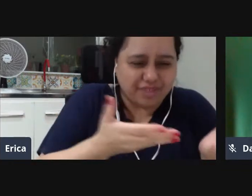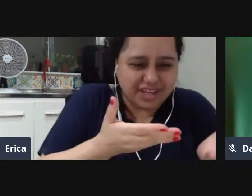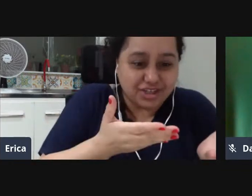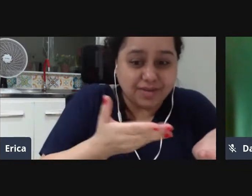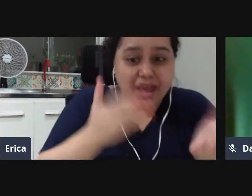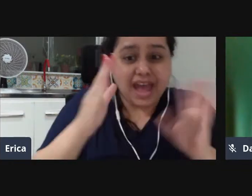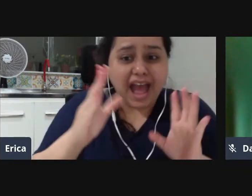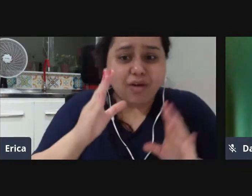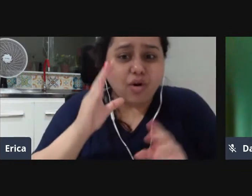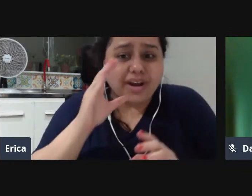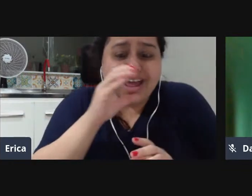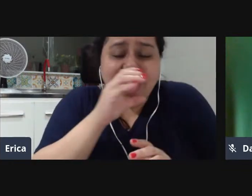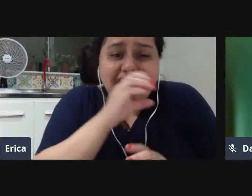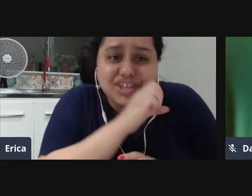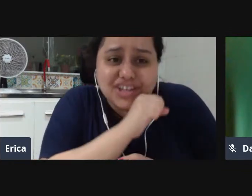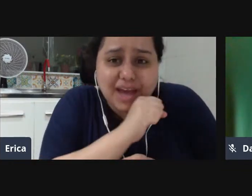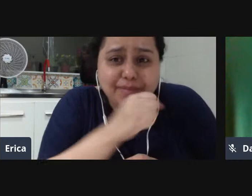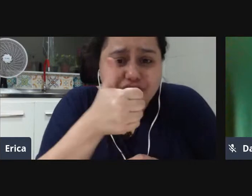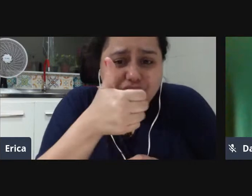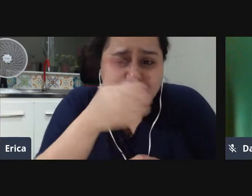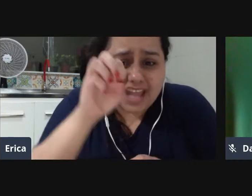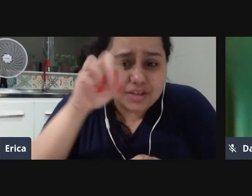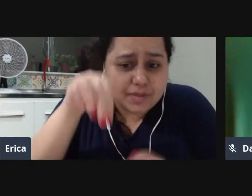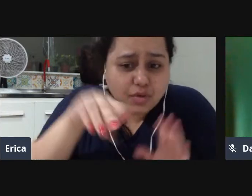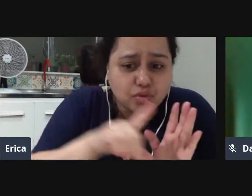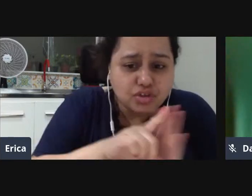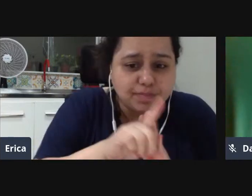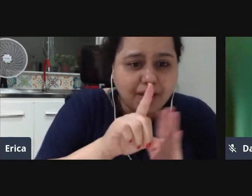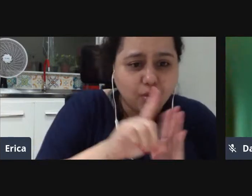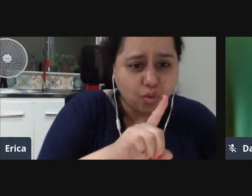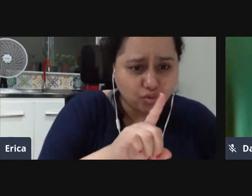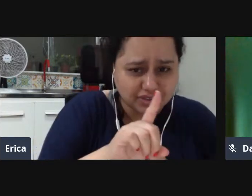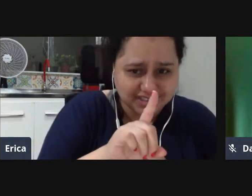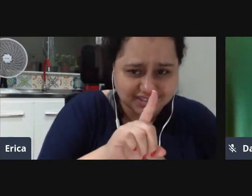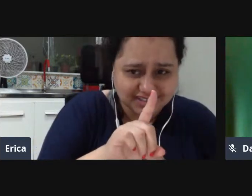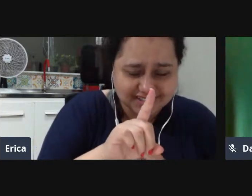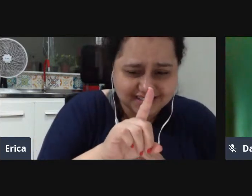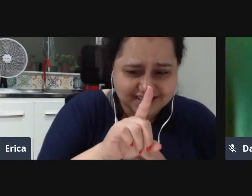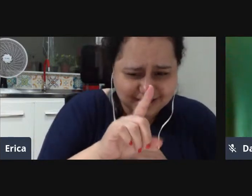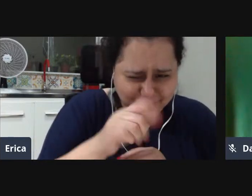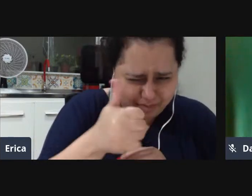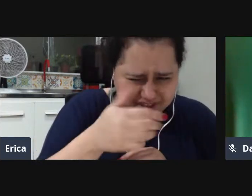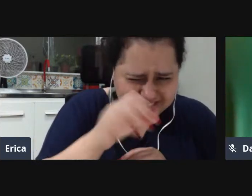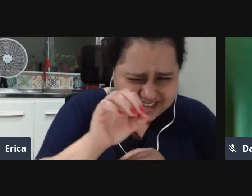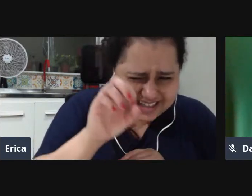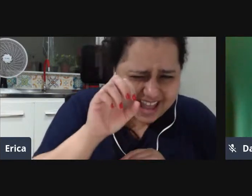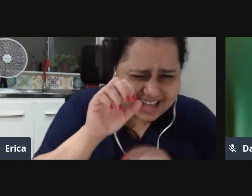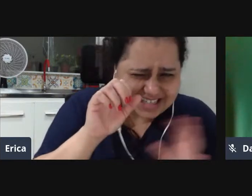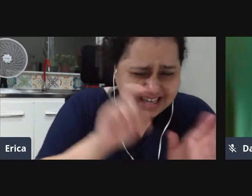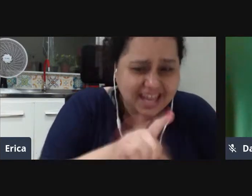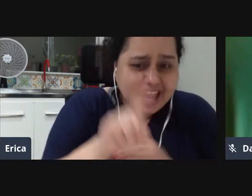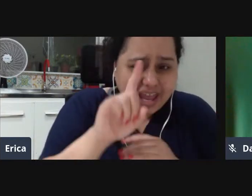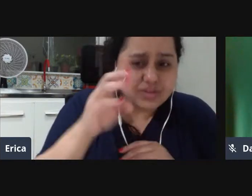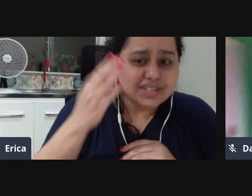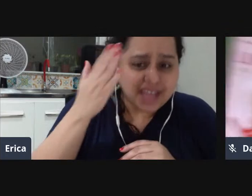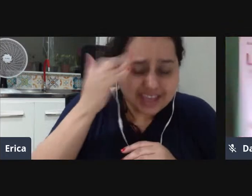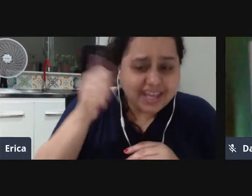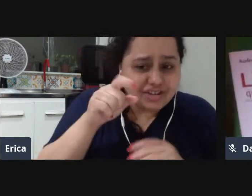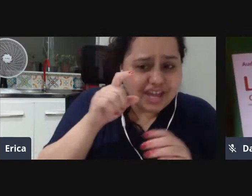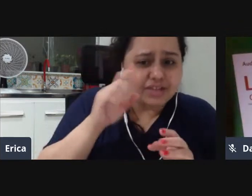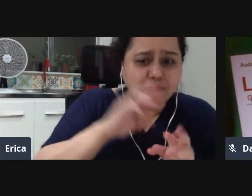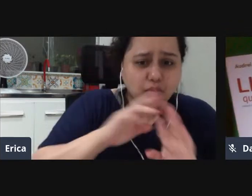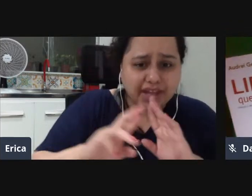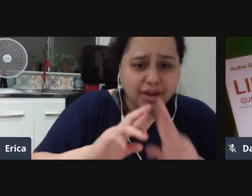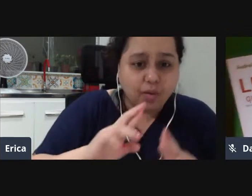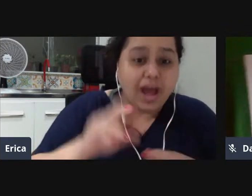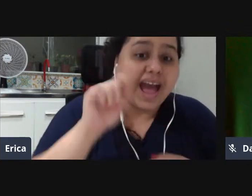o convite. Agora, a gente rapidinho, 10 minutos de perguntas. Pode ser 10? Eu sei que ele